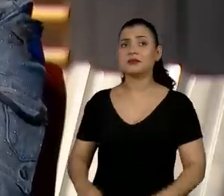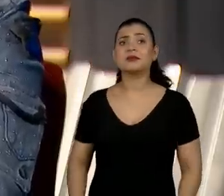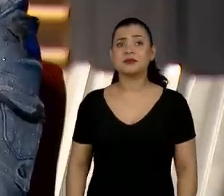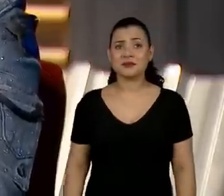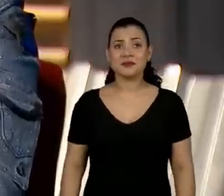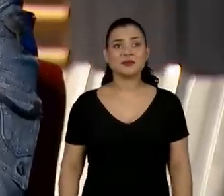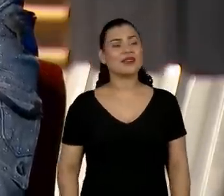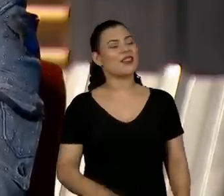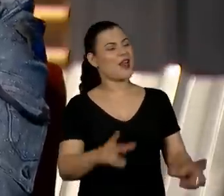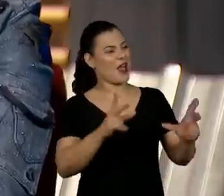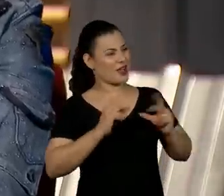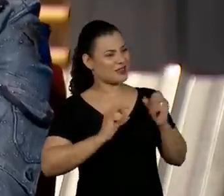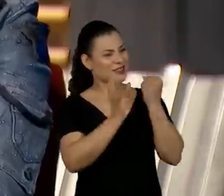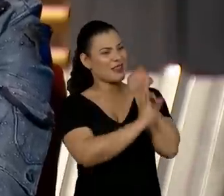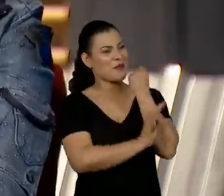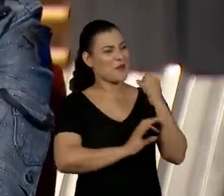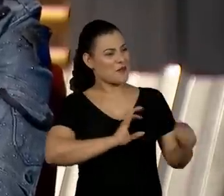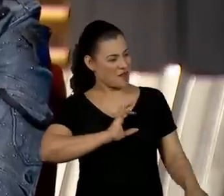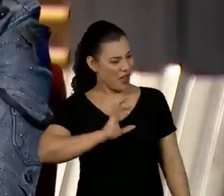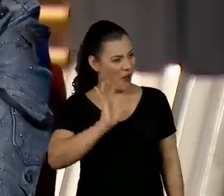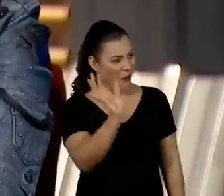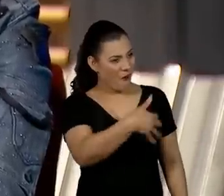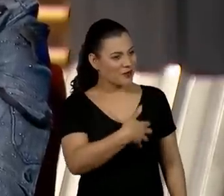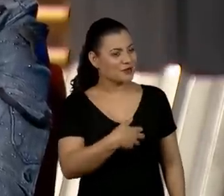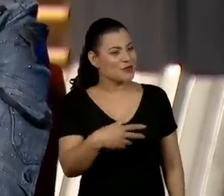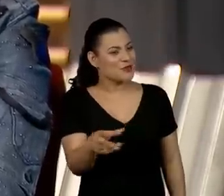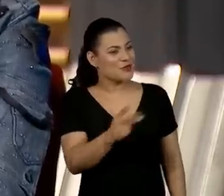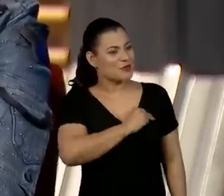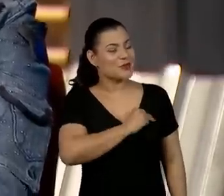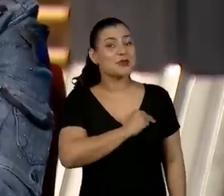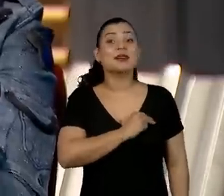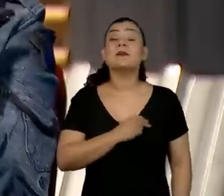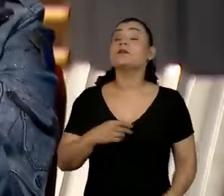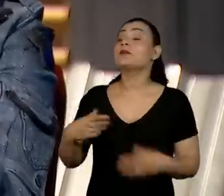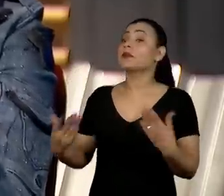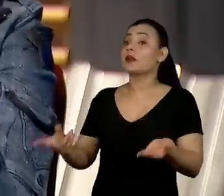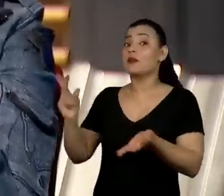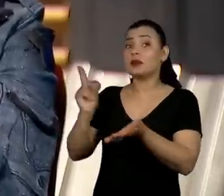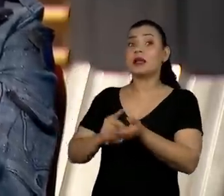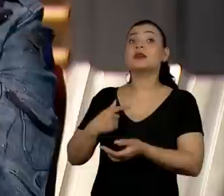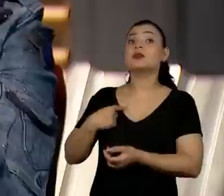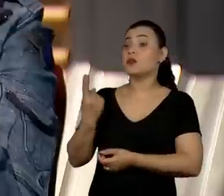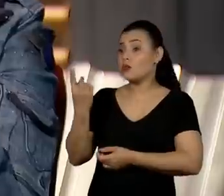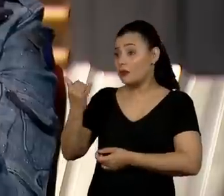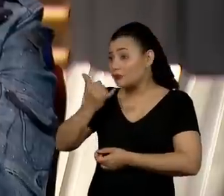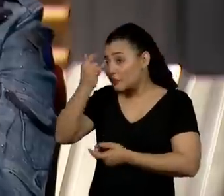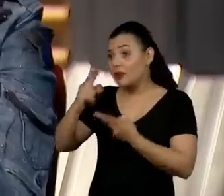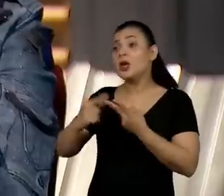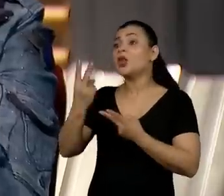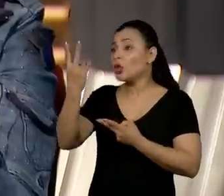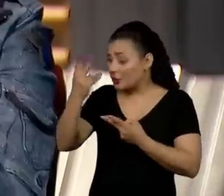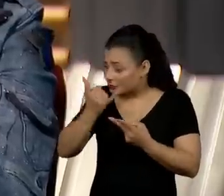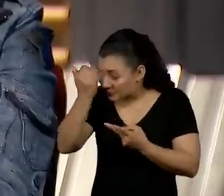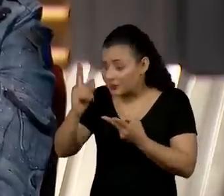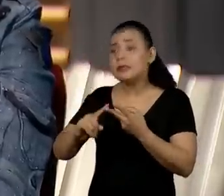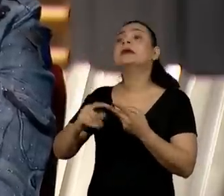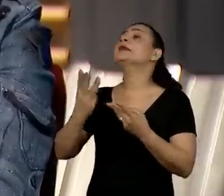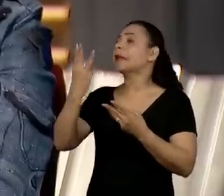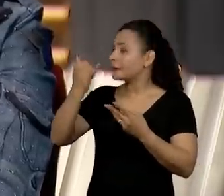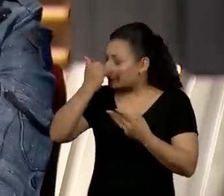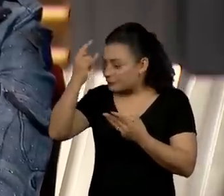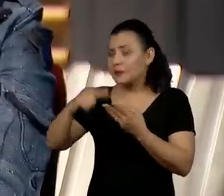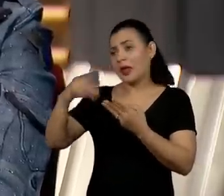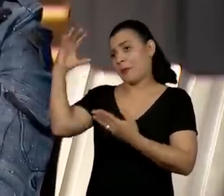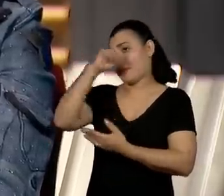isso é que é uma onça não quem passa por um passa por dois passa por três para eu